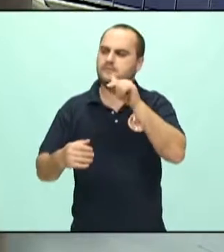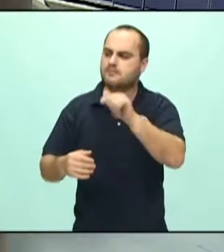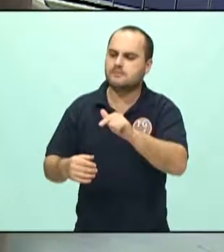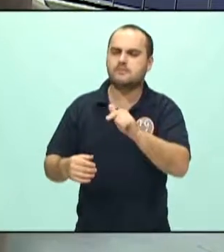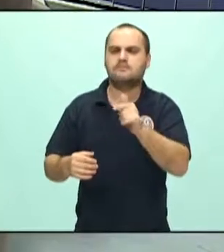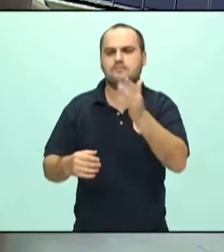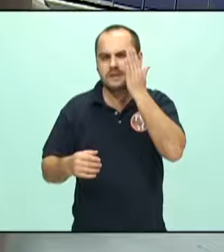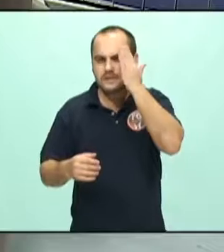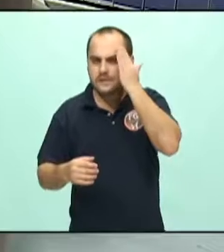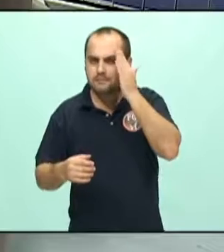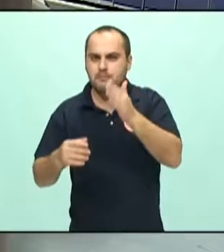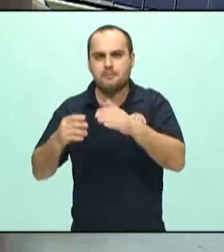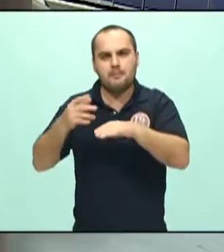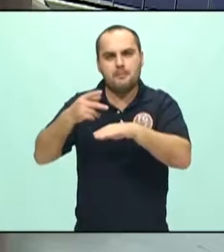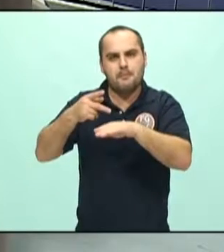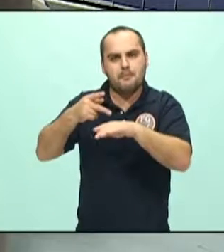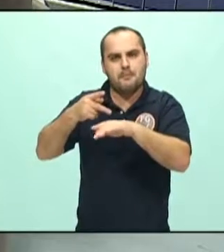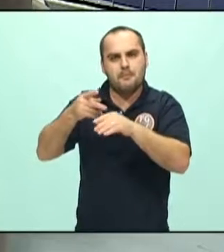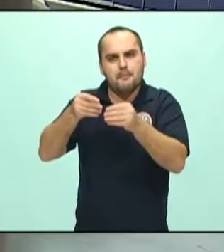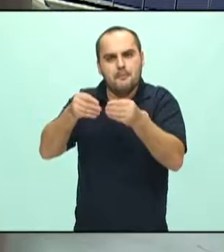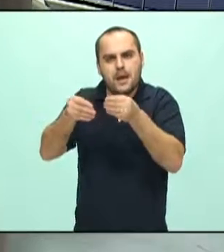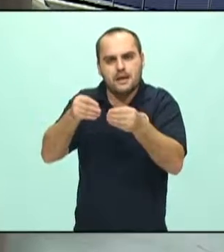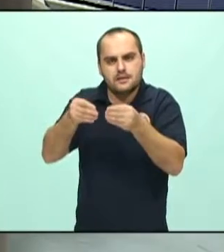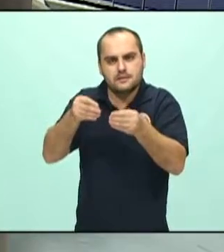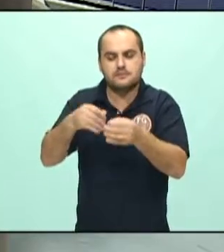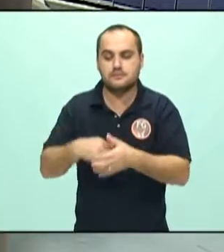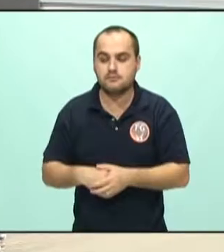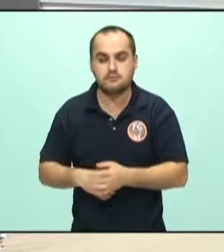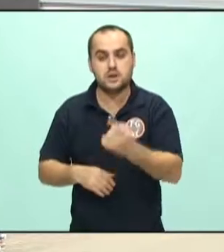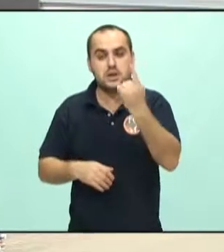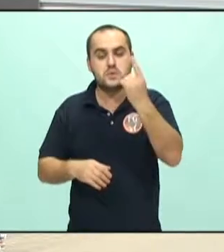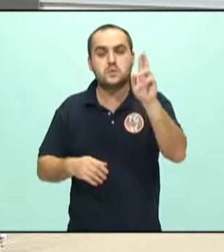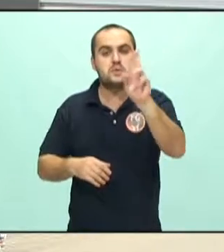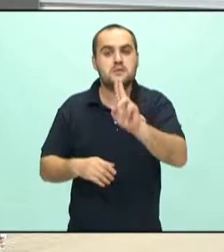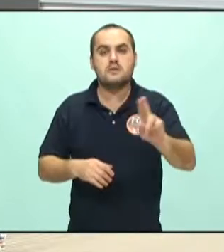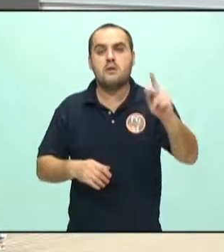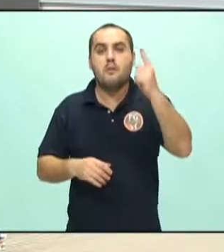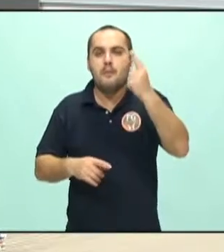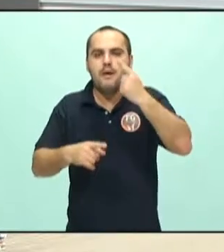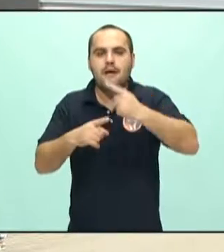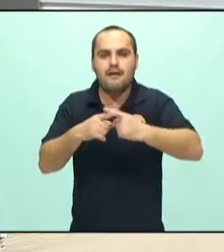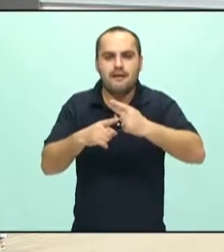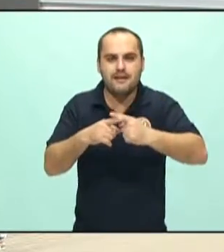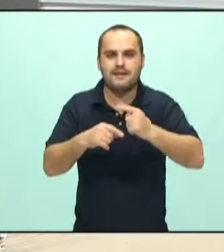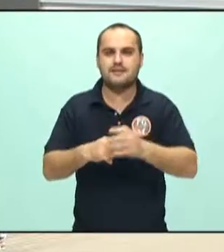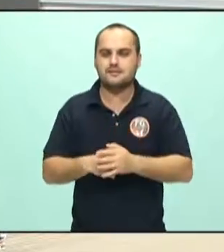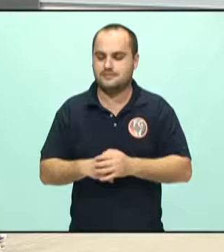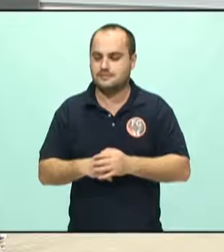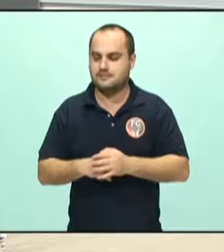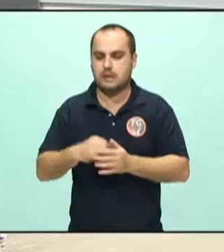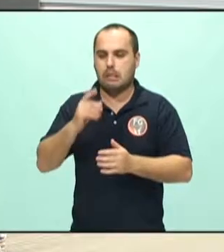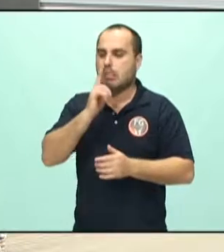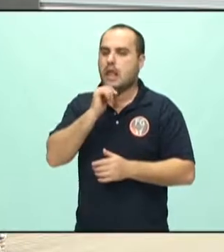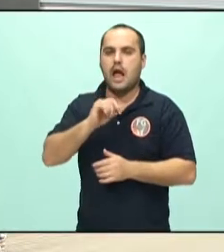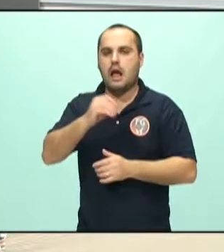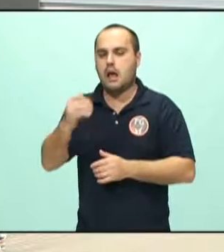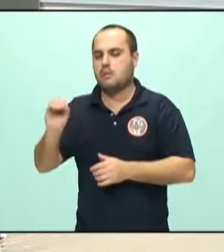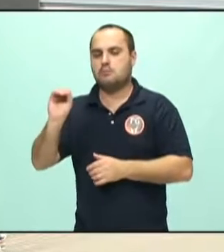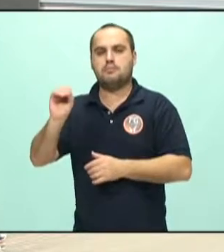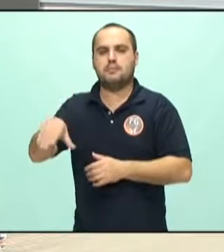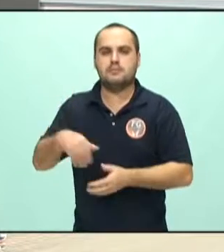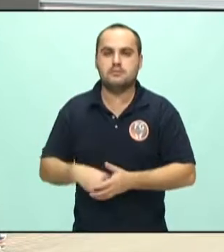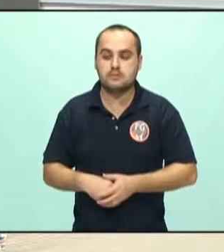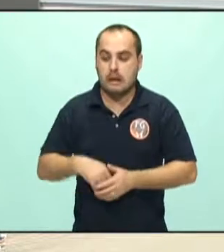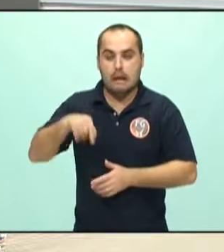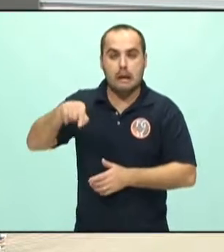de plástico usei uma vez e ele demora mais que a minha vida é para se degradar no meio ambiente então eles fazem essa reflexão muito legal porque